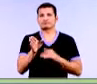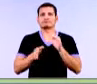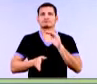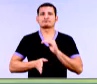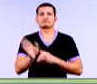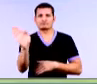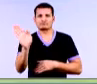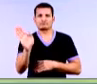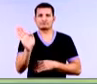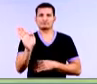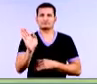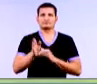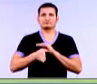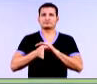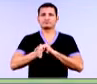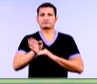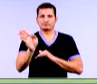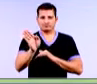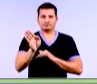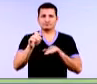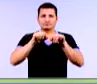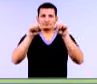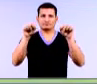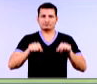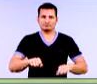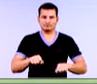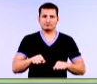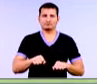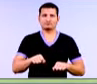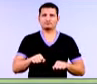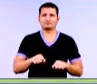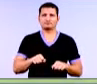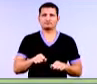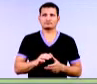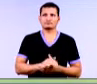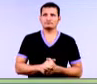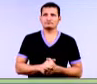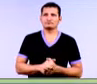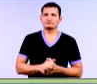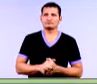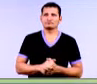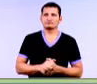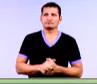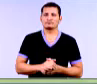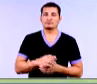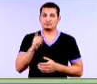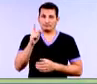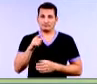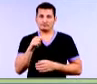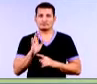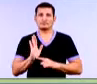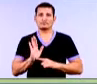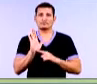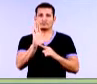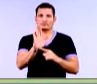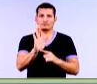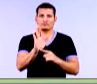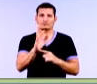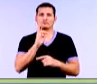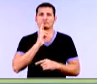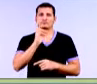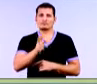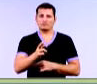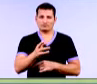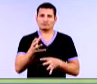saída? A saída de um sistema nada mais é do que mostrar o resultado do meu